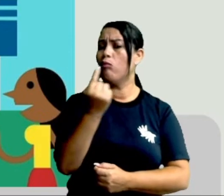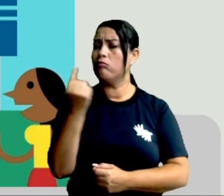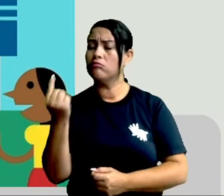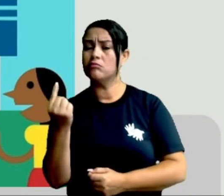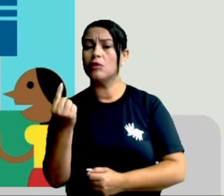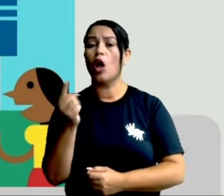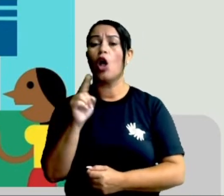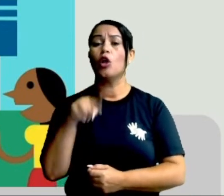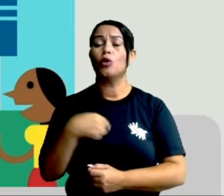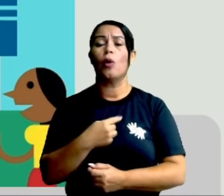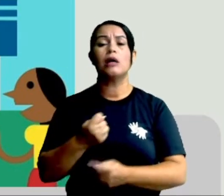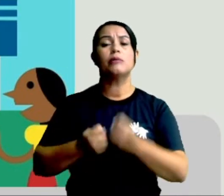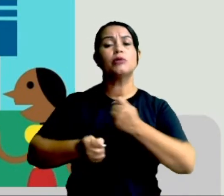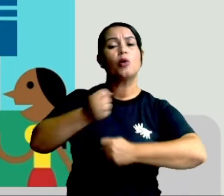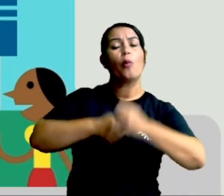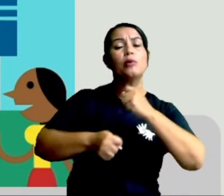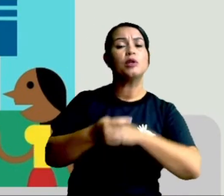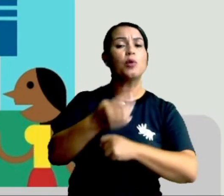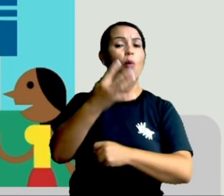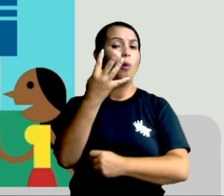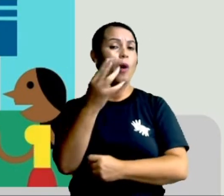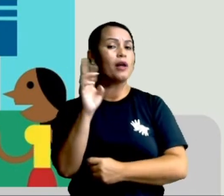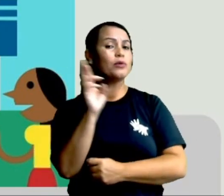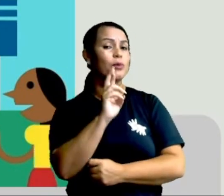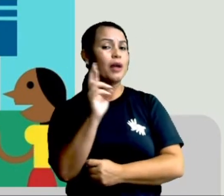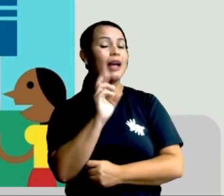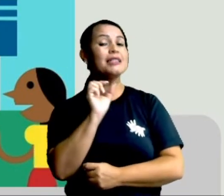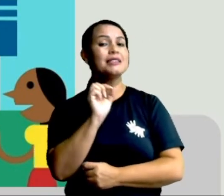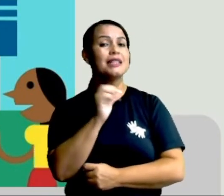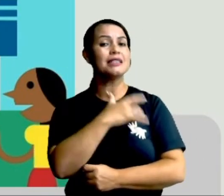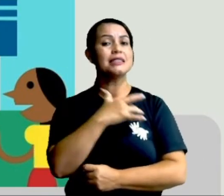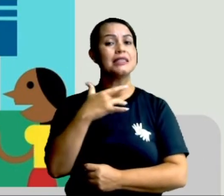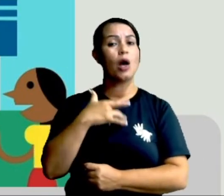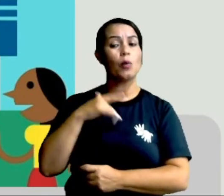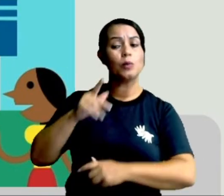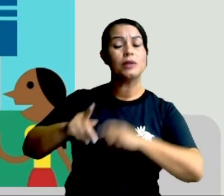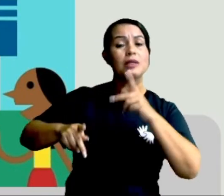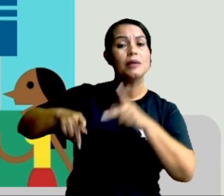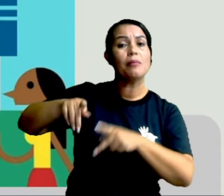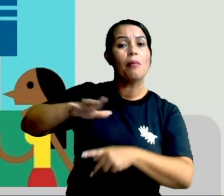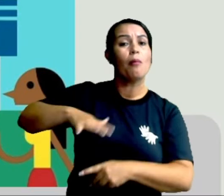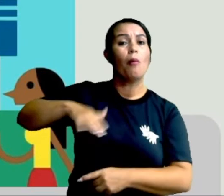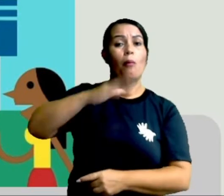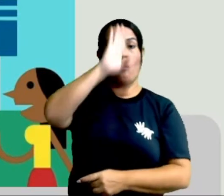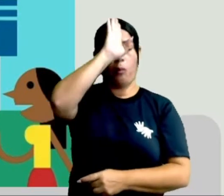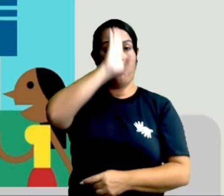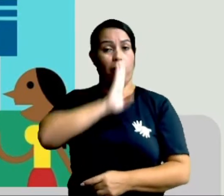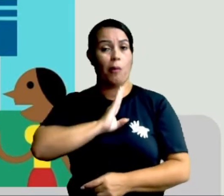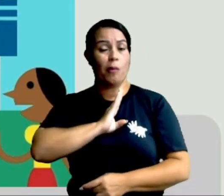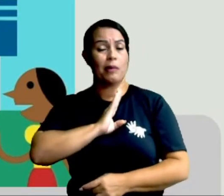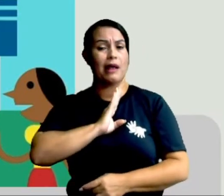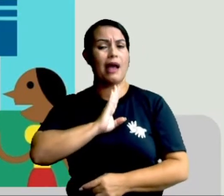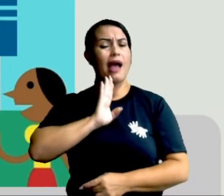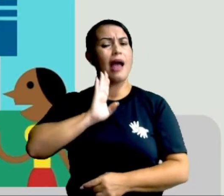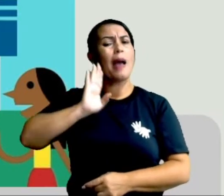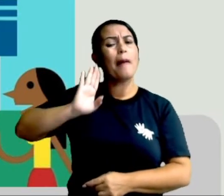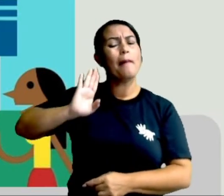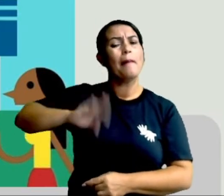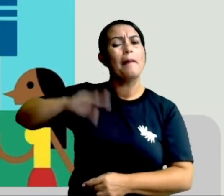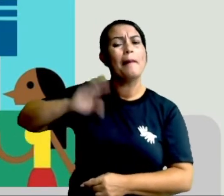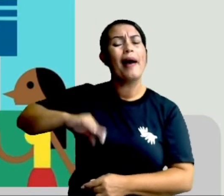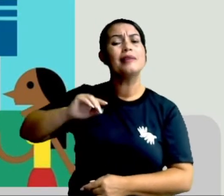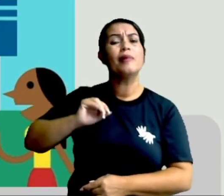estar economizando R$ 4,00 em saúde pública. Então, é mais barato a gente investir de